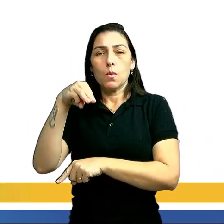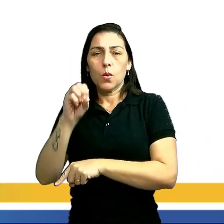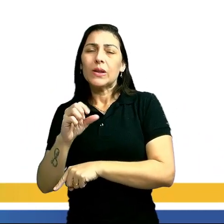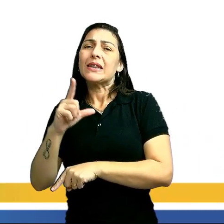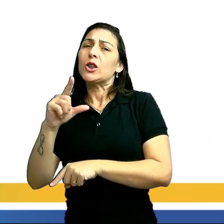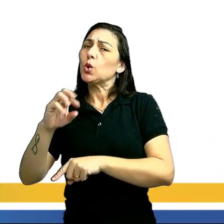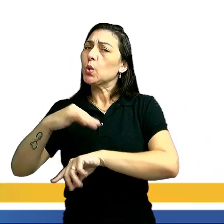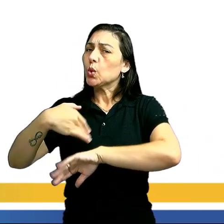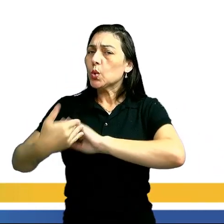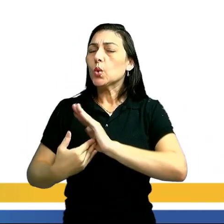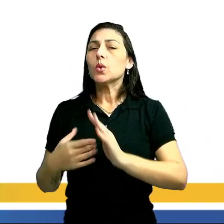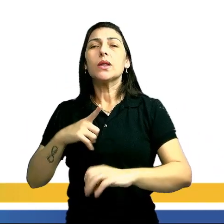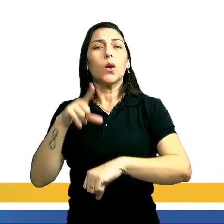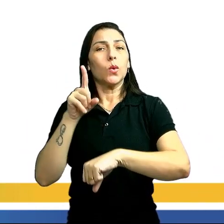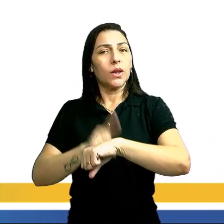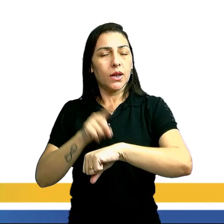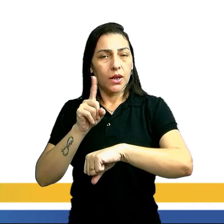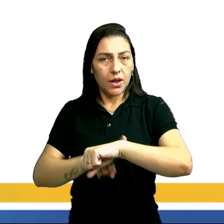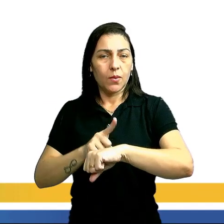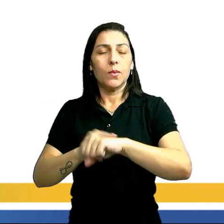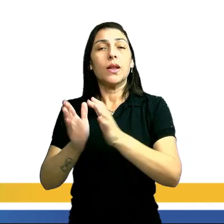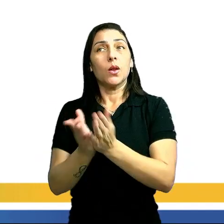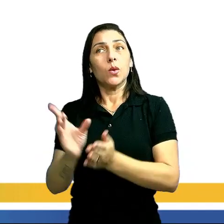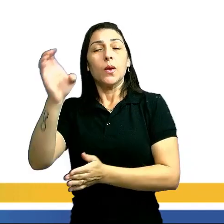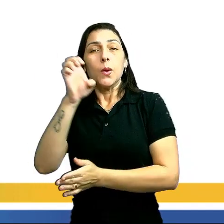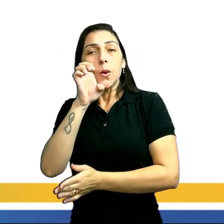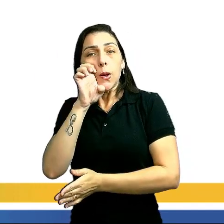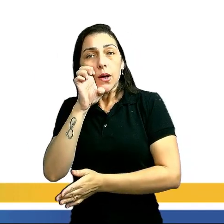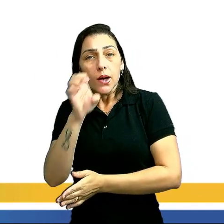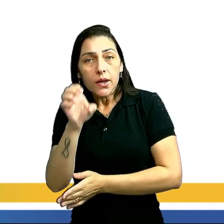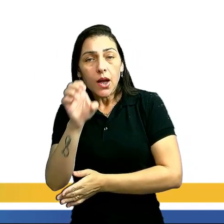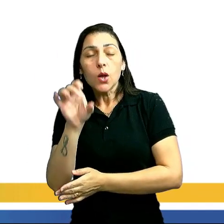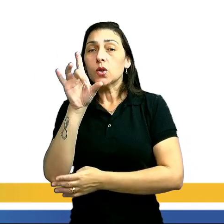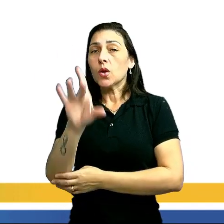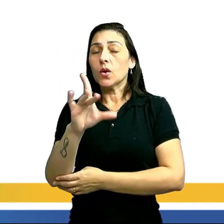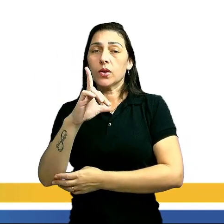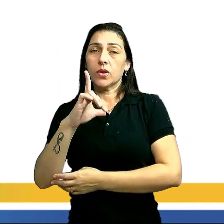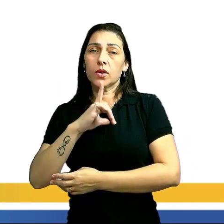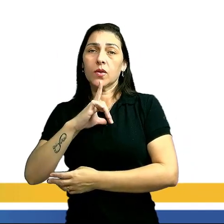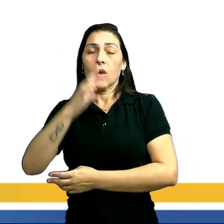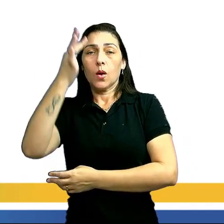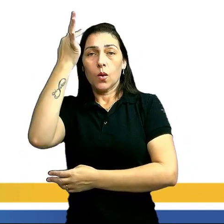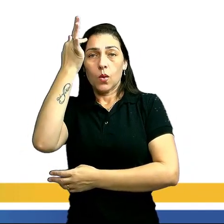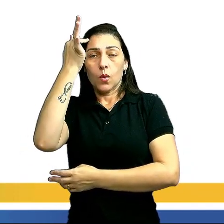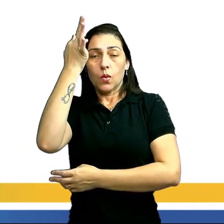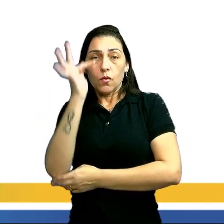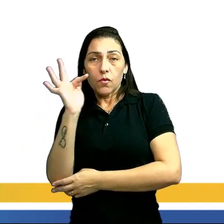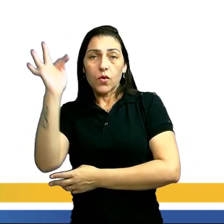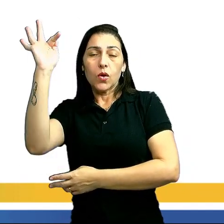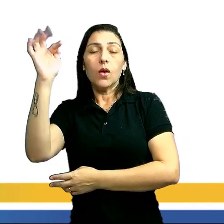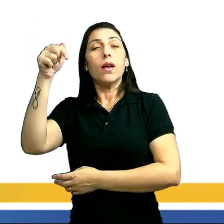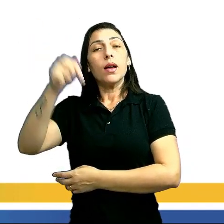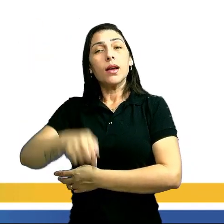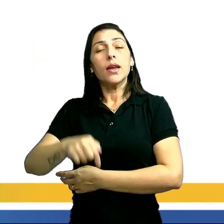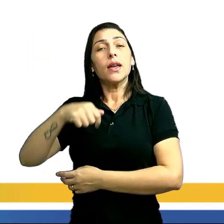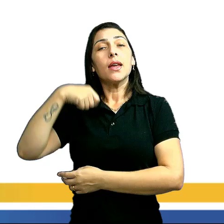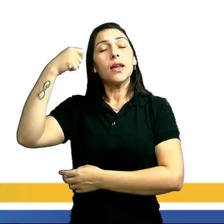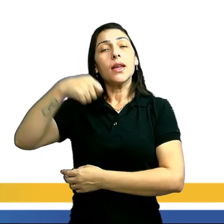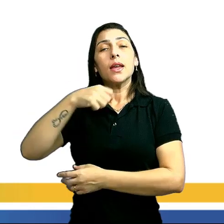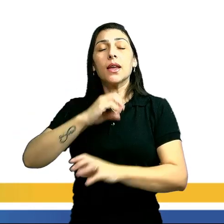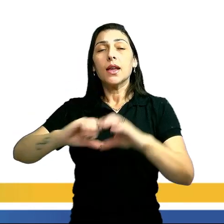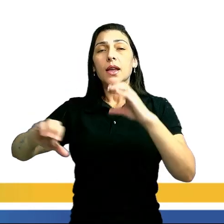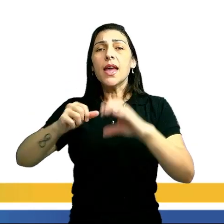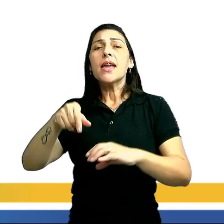tempo. Isso aí também está no livro do Eclesiastes, né? Só que nós tivemos um filósofo artista aqui no Brasil que cantou uma